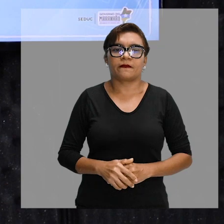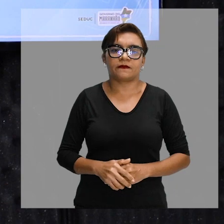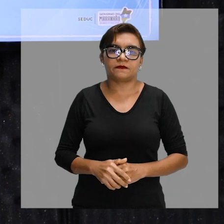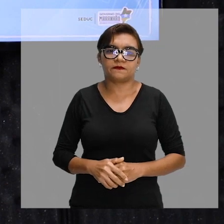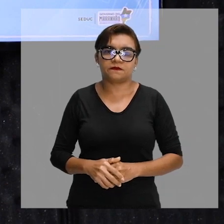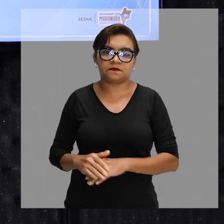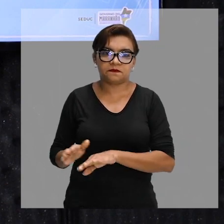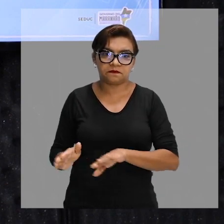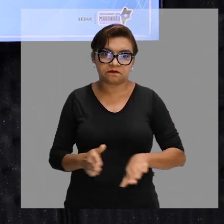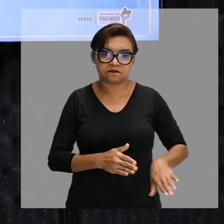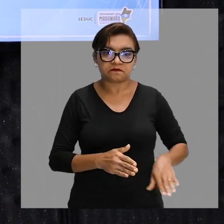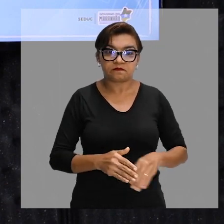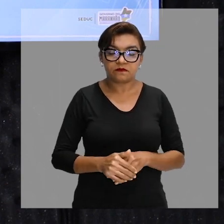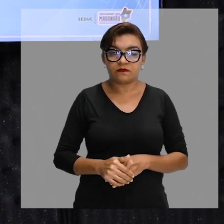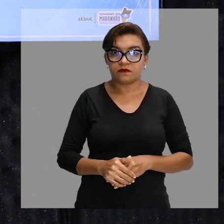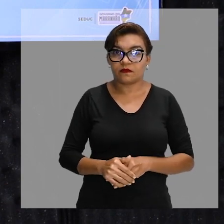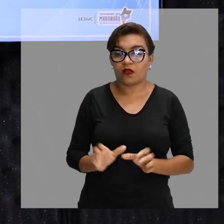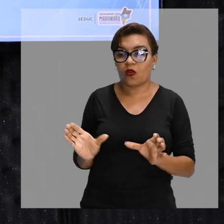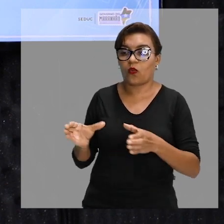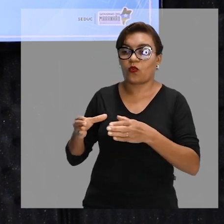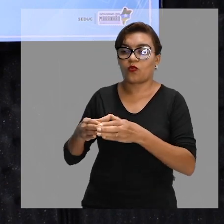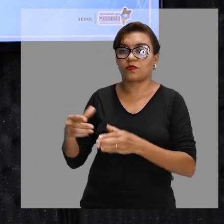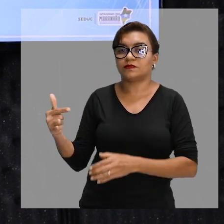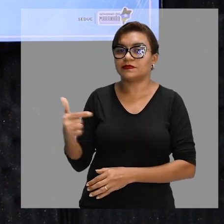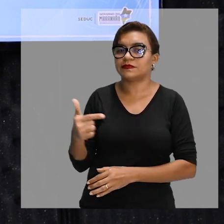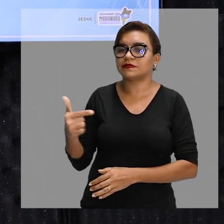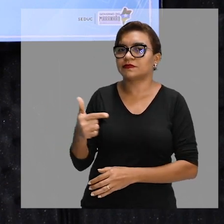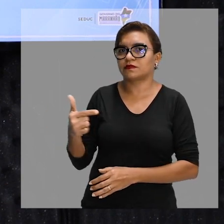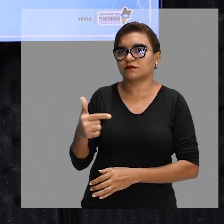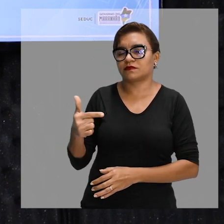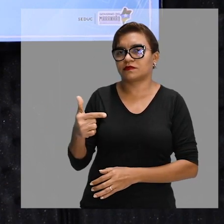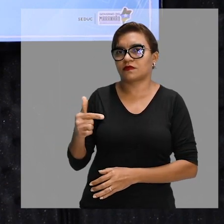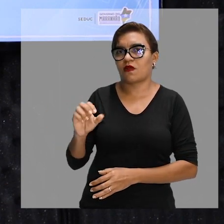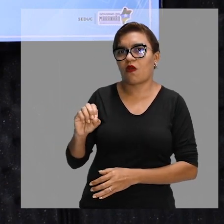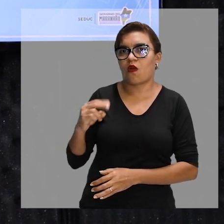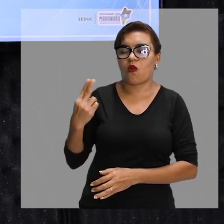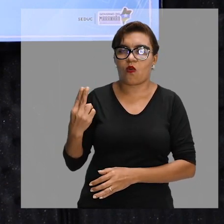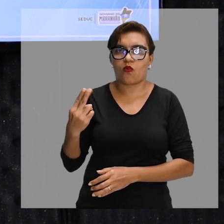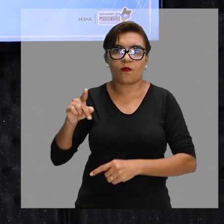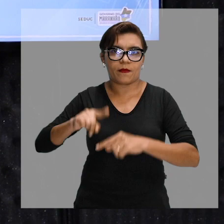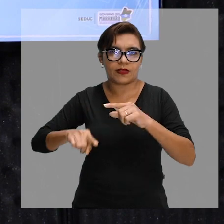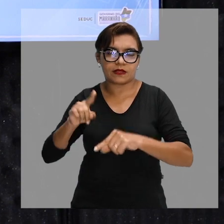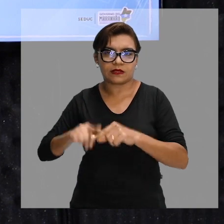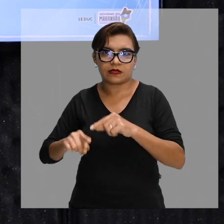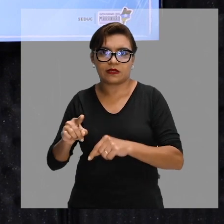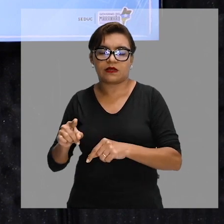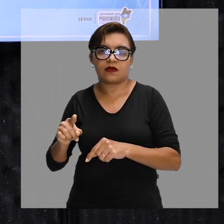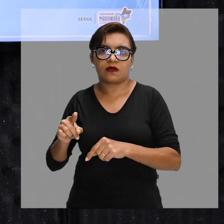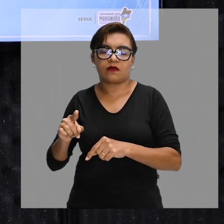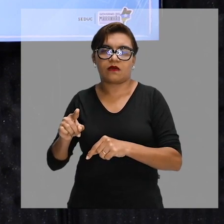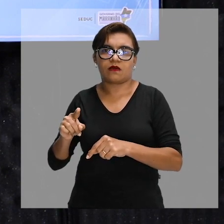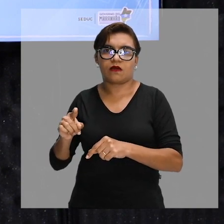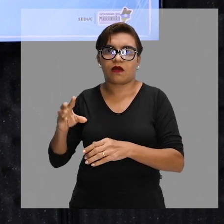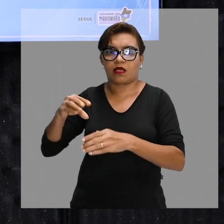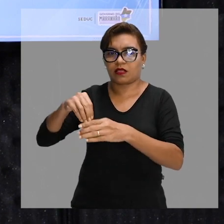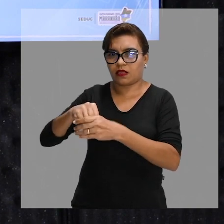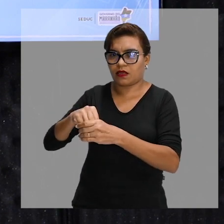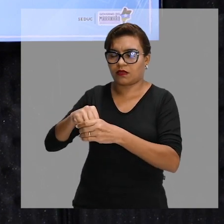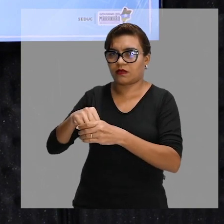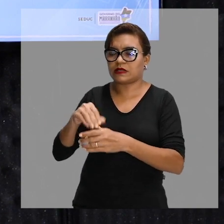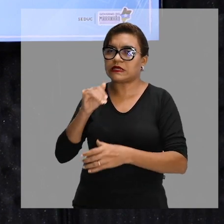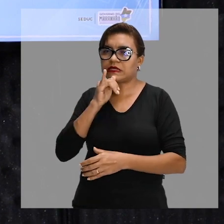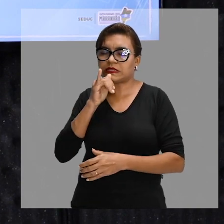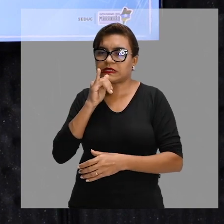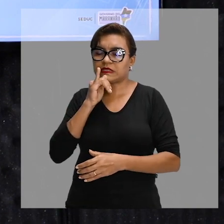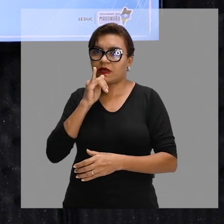A fonte de luz secundária, ou corpo iluminado, certo? Ela não emite luz, mas ela reflete a luz